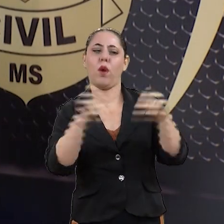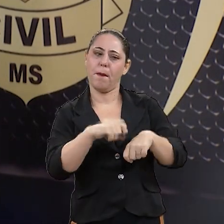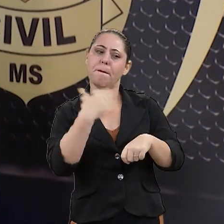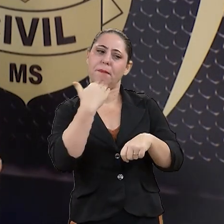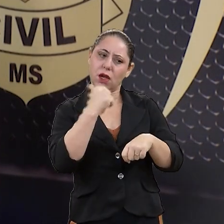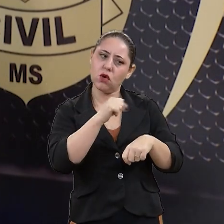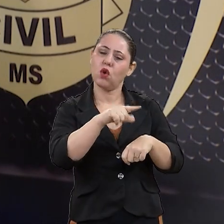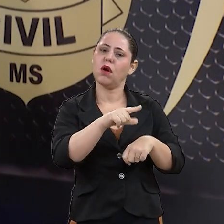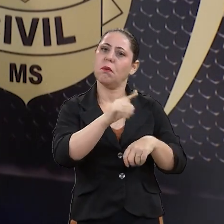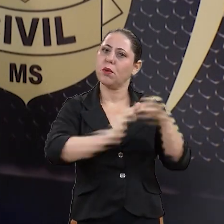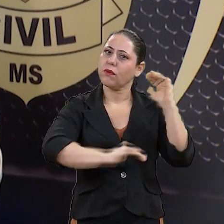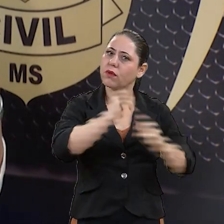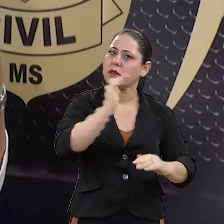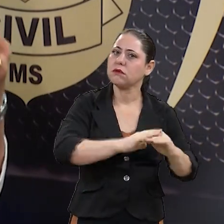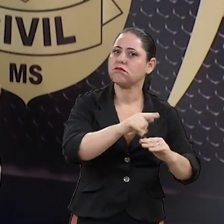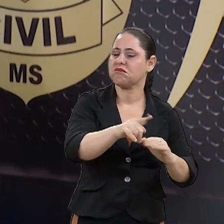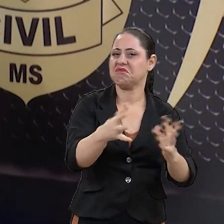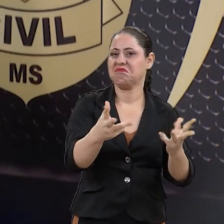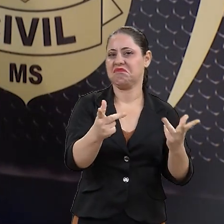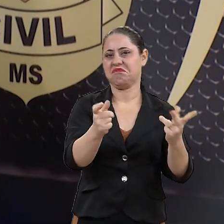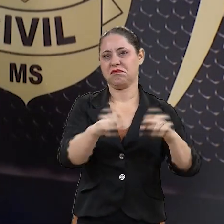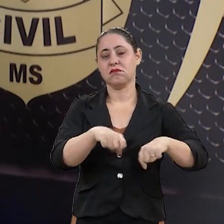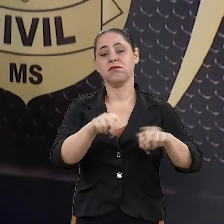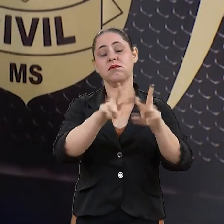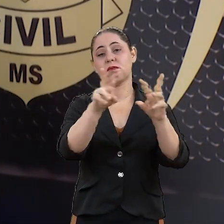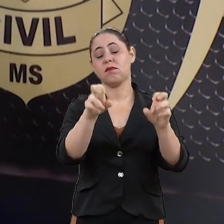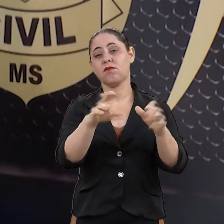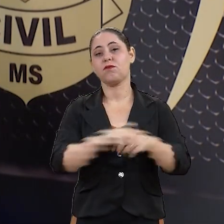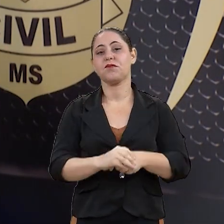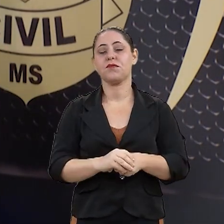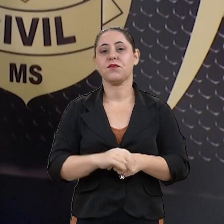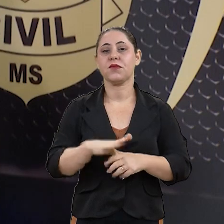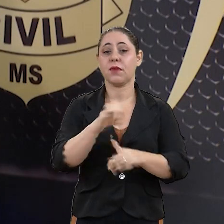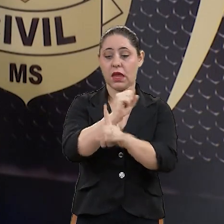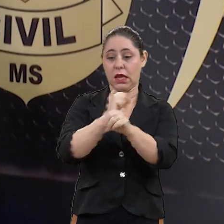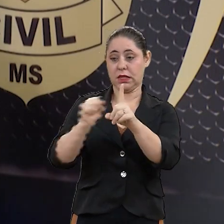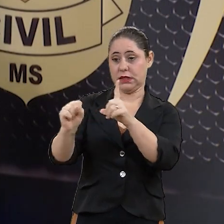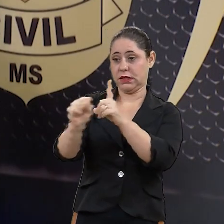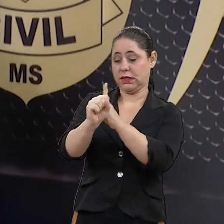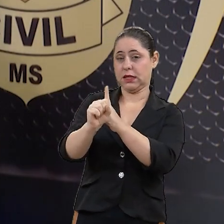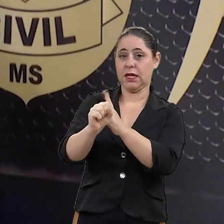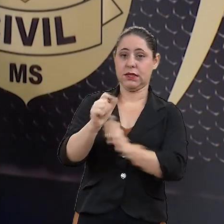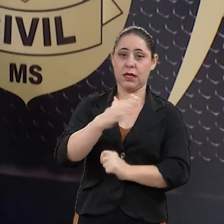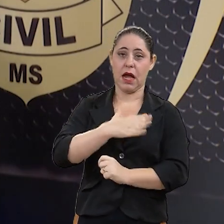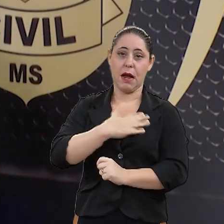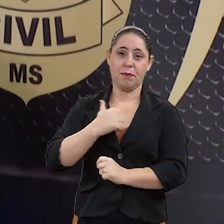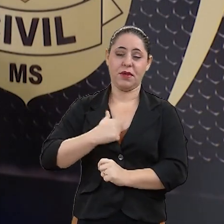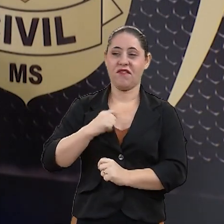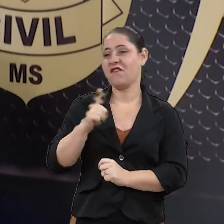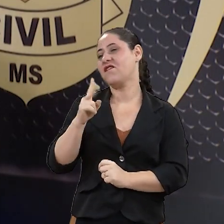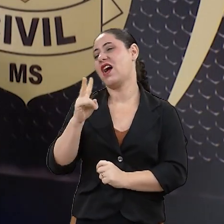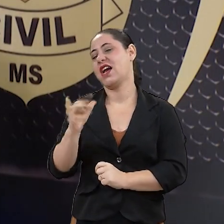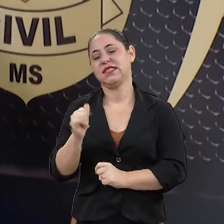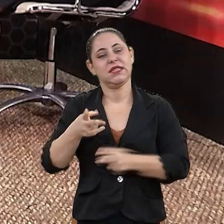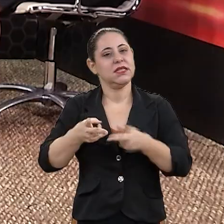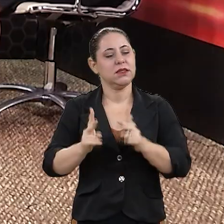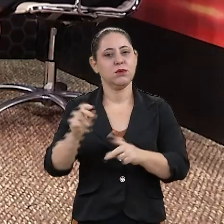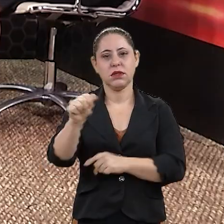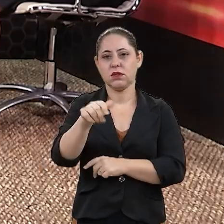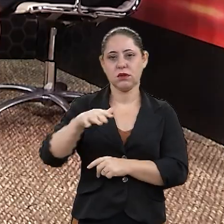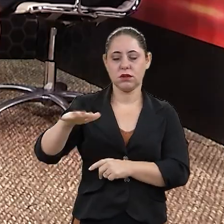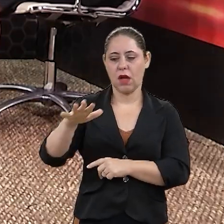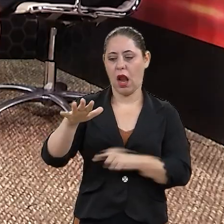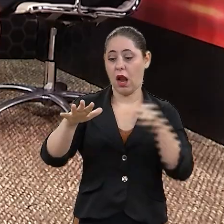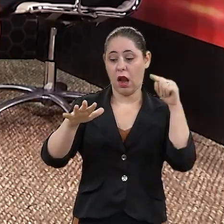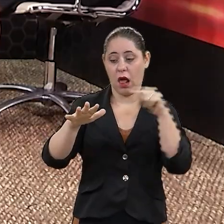que são mais capazes ali para trabalhar em certas questões. Geralmente a assistência social, a primeira-dama vai para a assistência social, né?